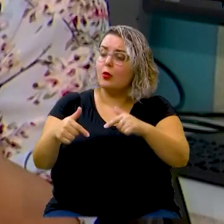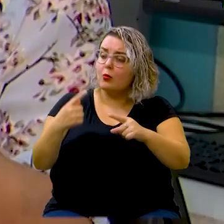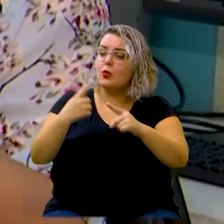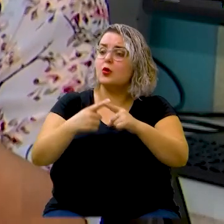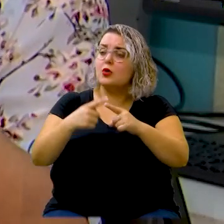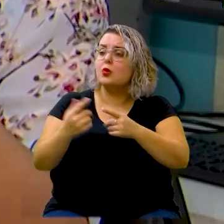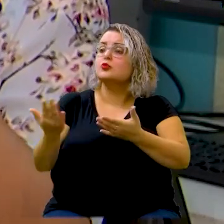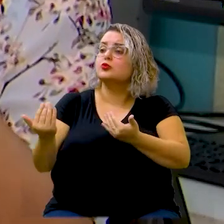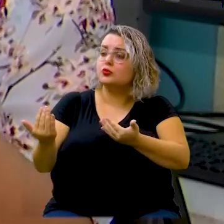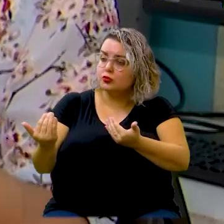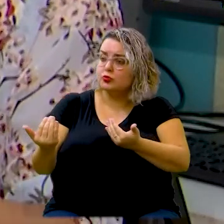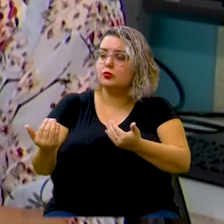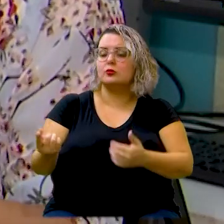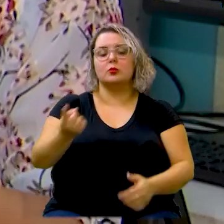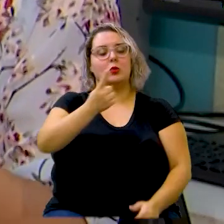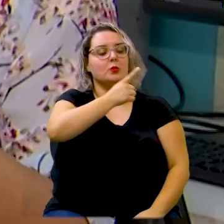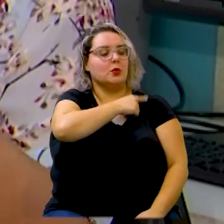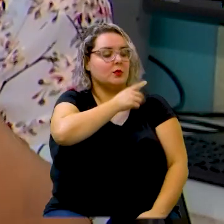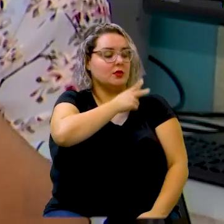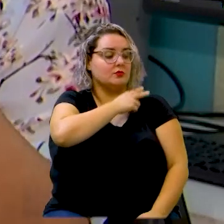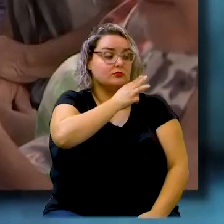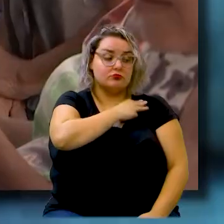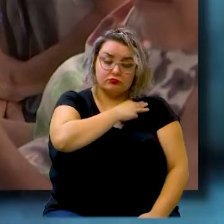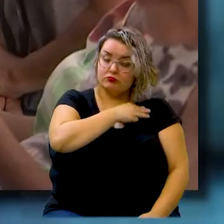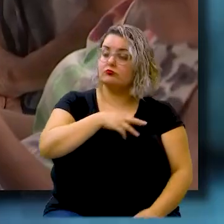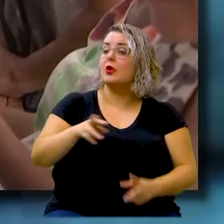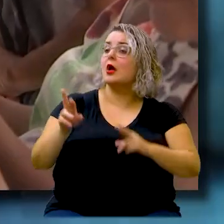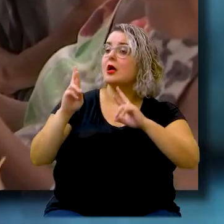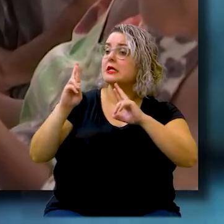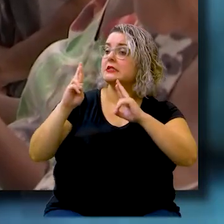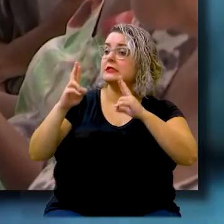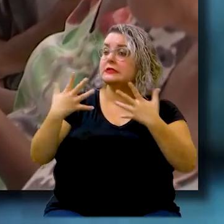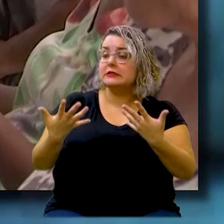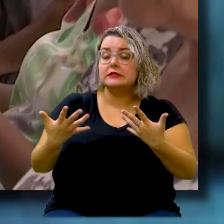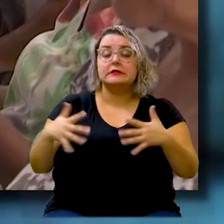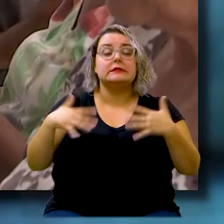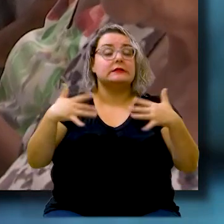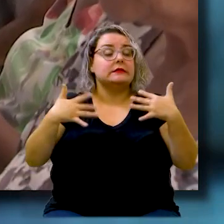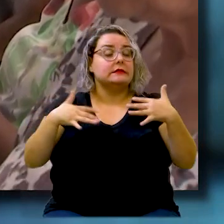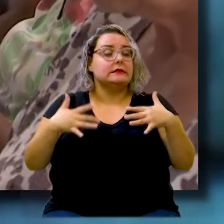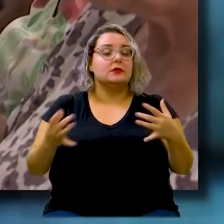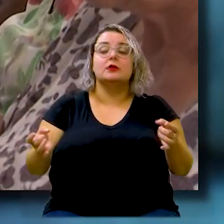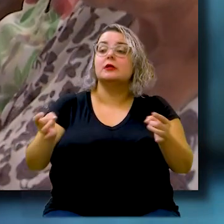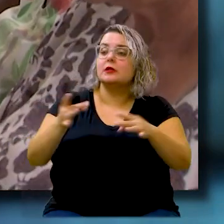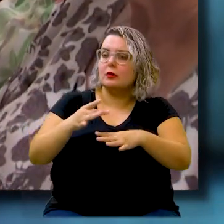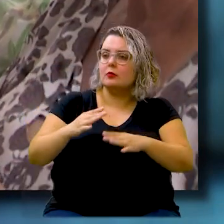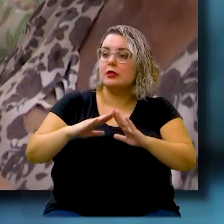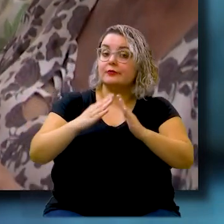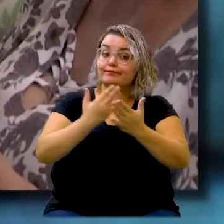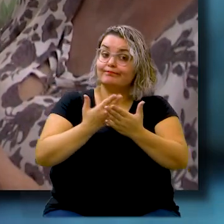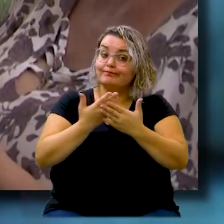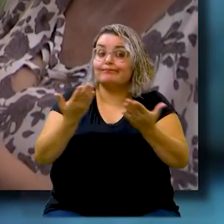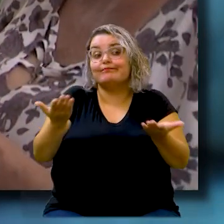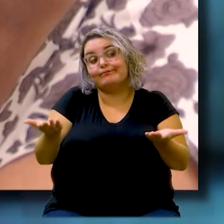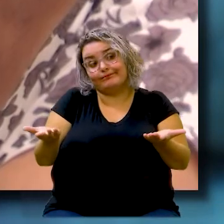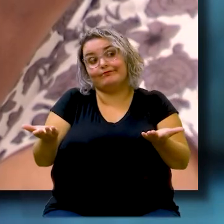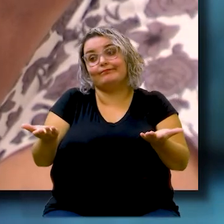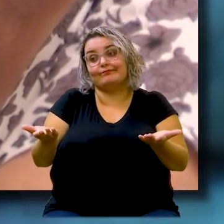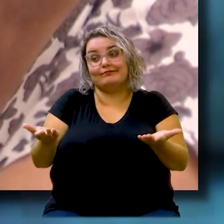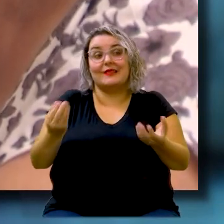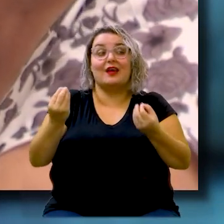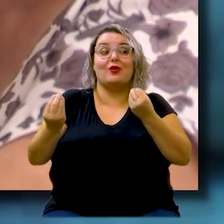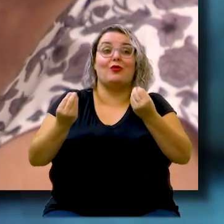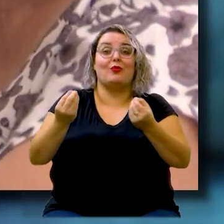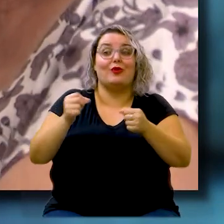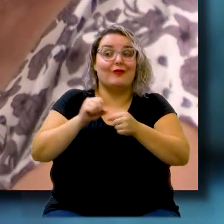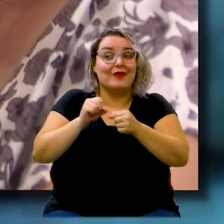o jovem está ali no ensino médio, está naquela expectativa, vai terminar a escola e fica... E aí?